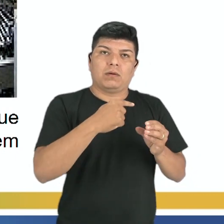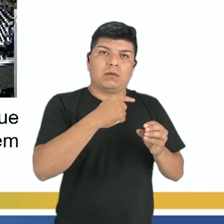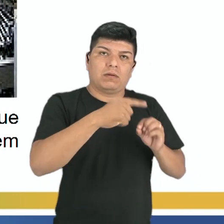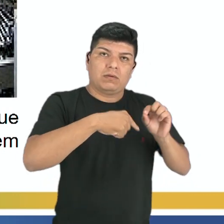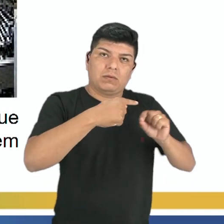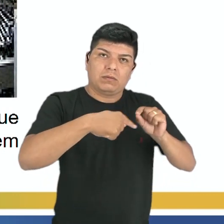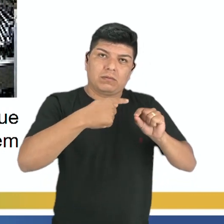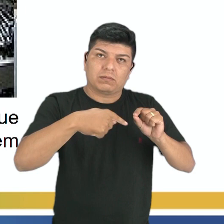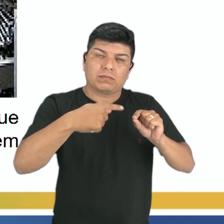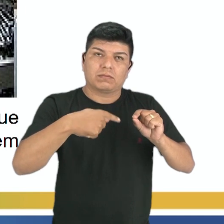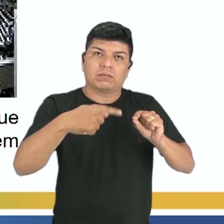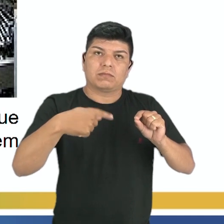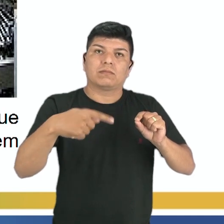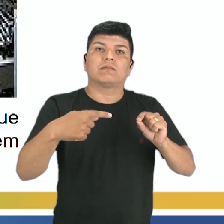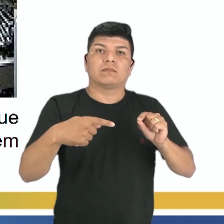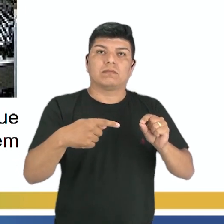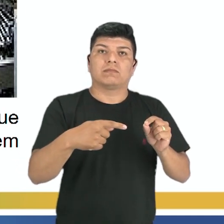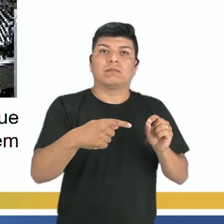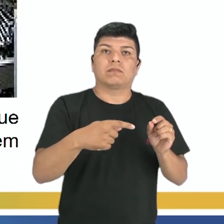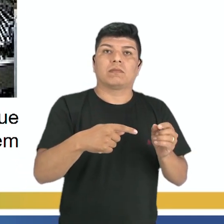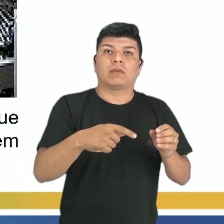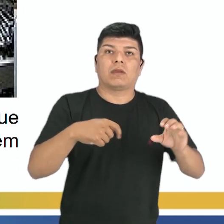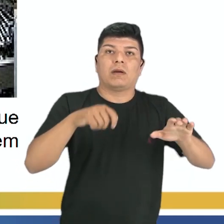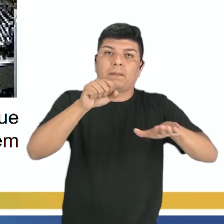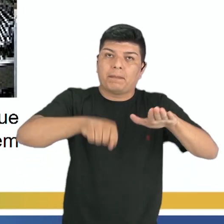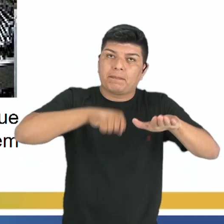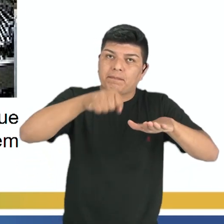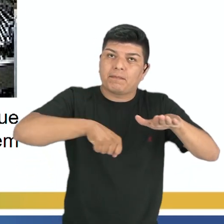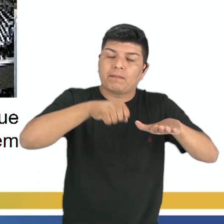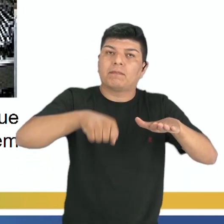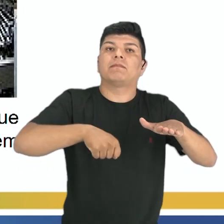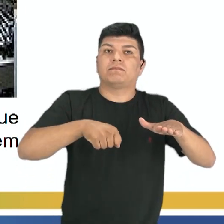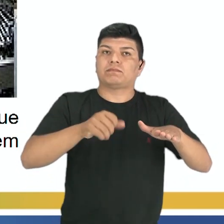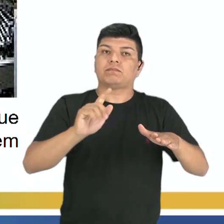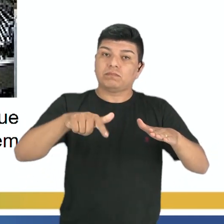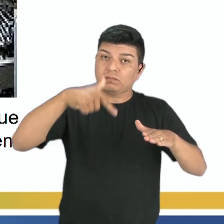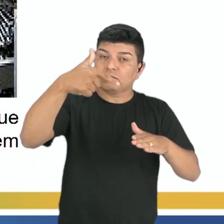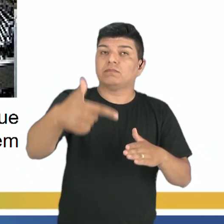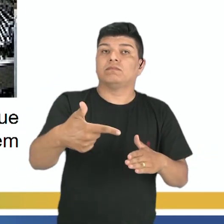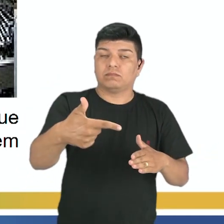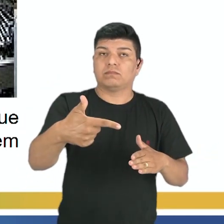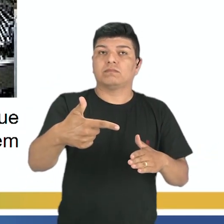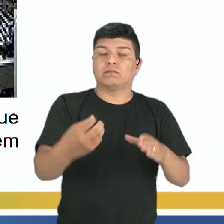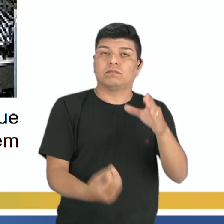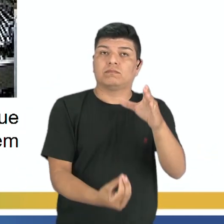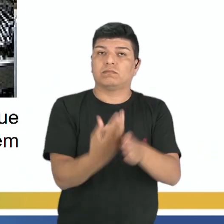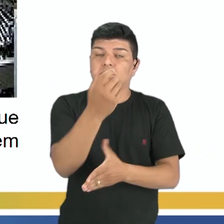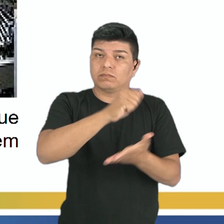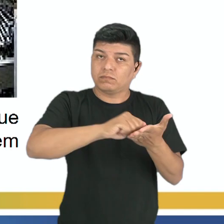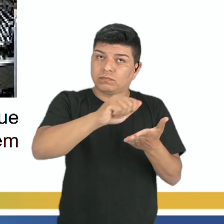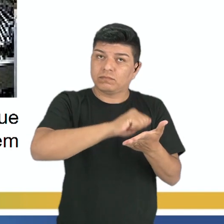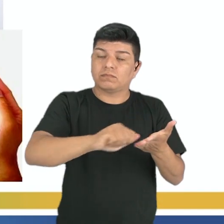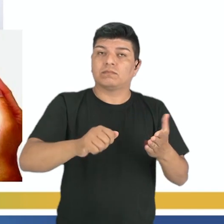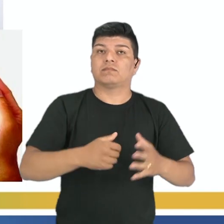a impressora, né, a máquina que faz a dobra em caderno, tudo isso já é algo posterior ao surgimento da escrita,